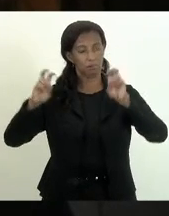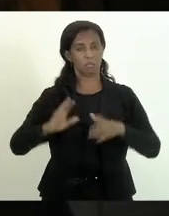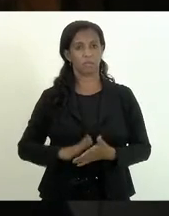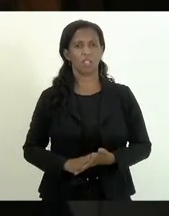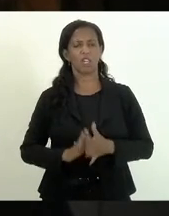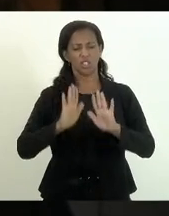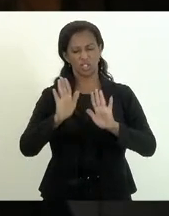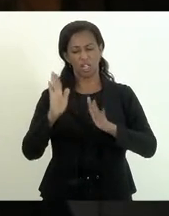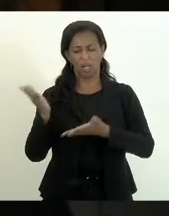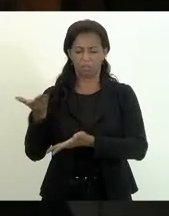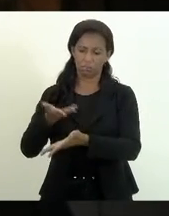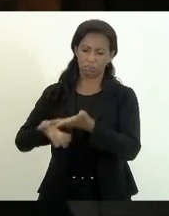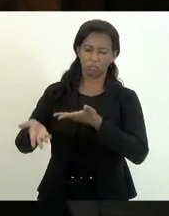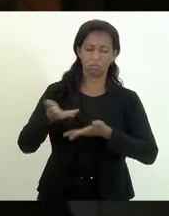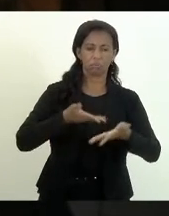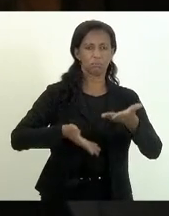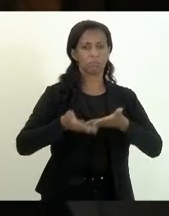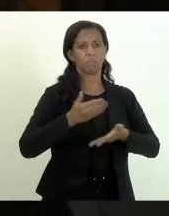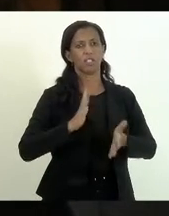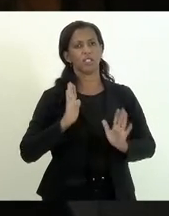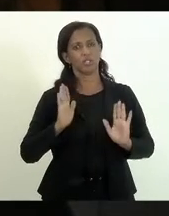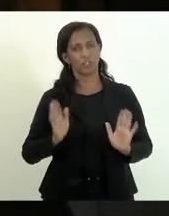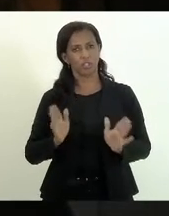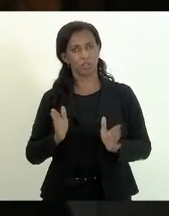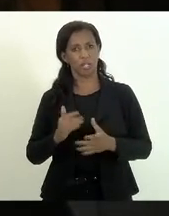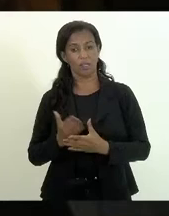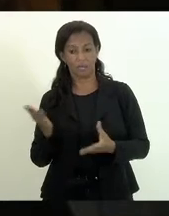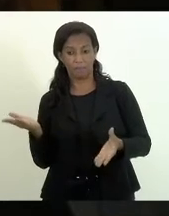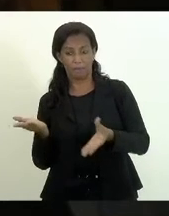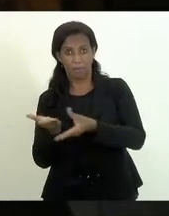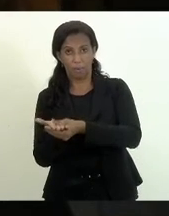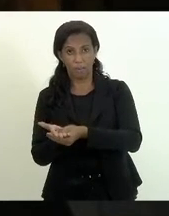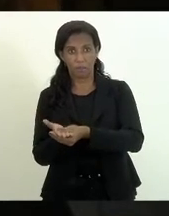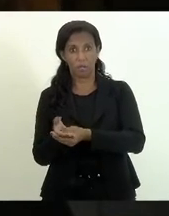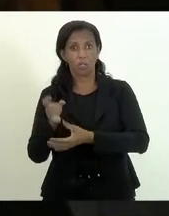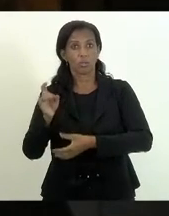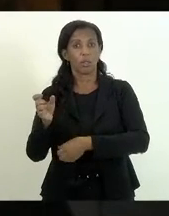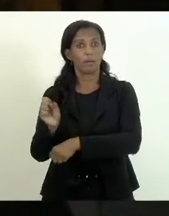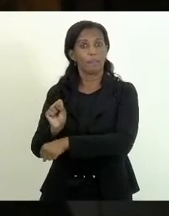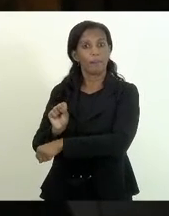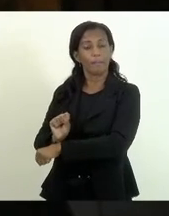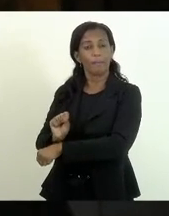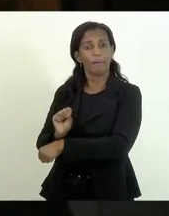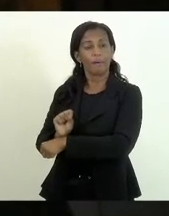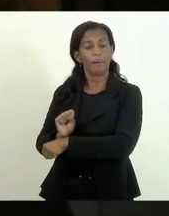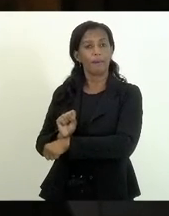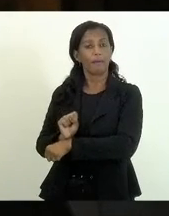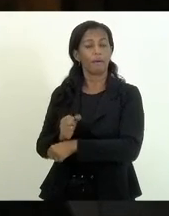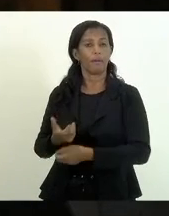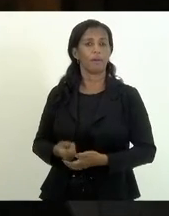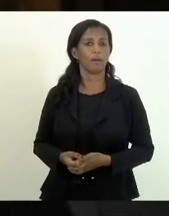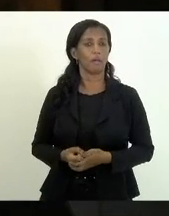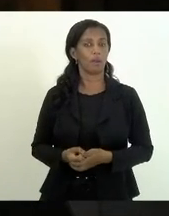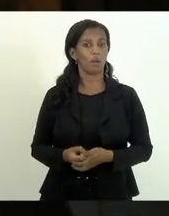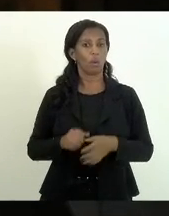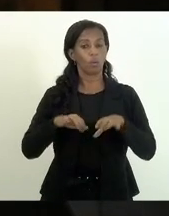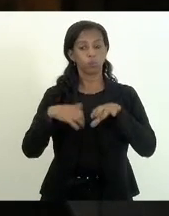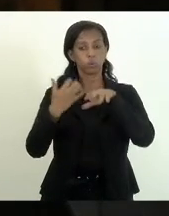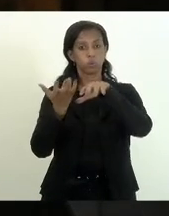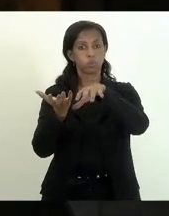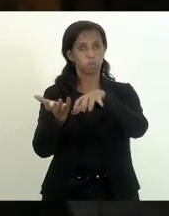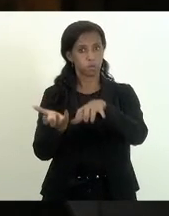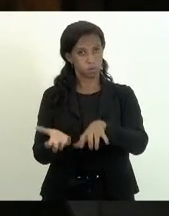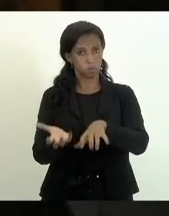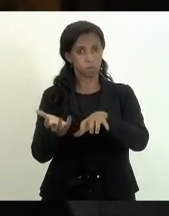participei ativamente desse processo mas que ficam parado aguardando o Congresso